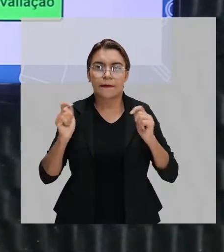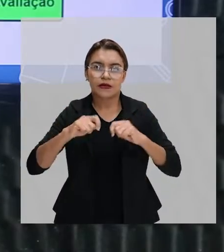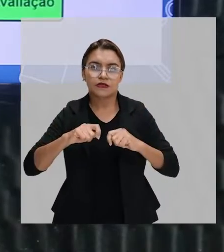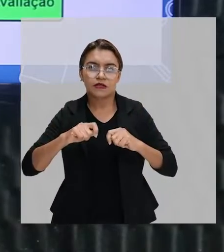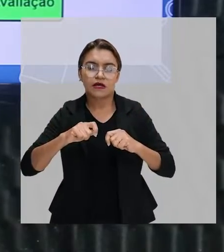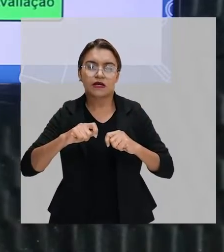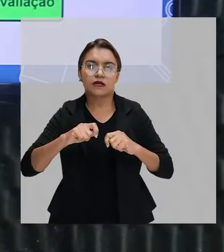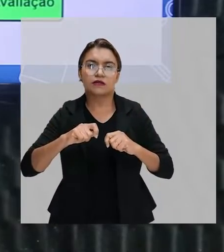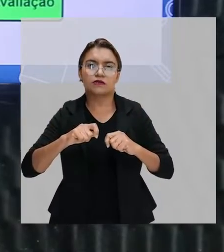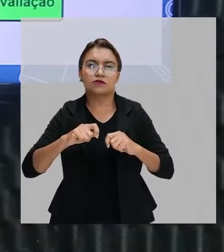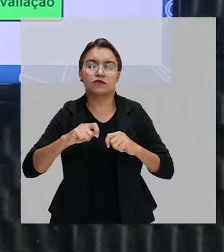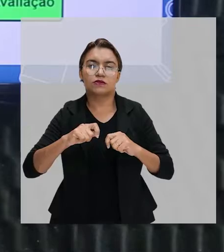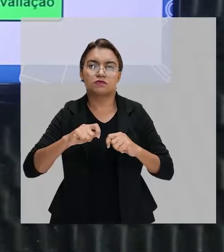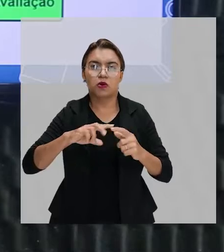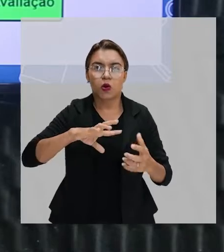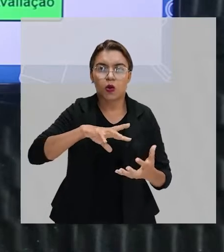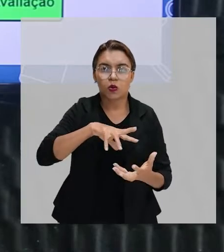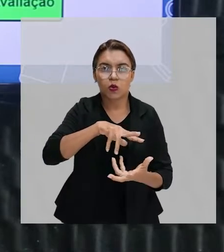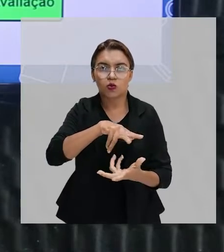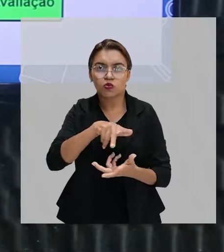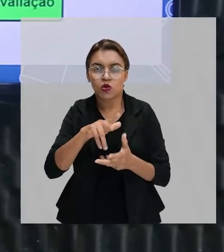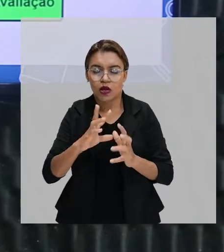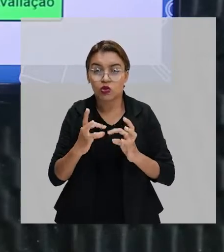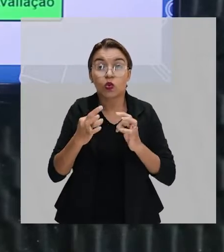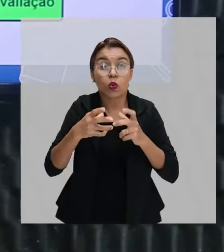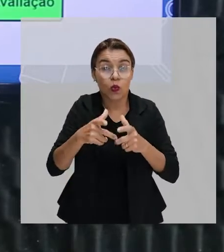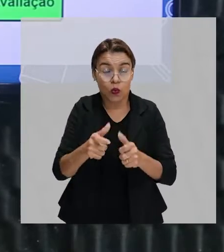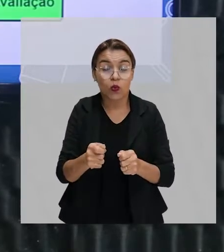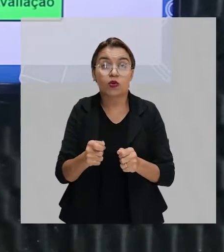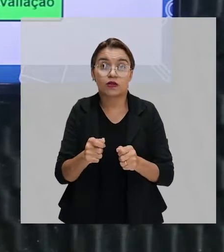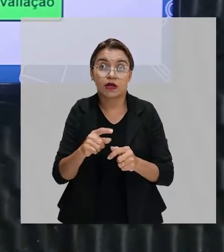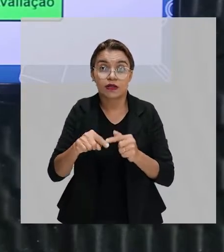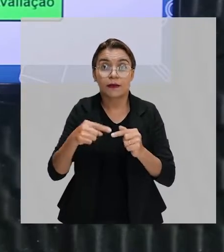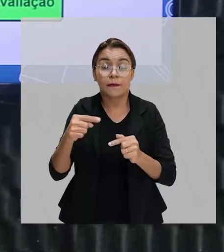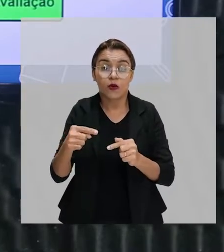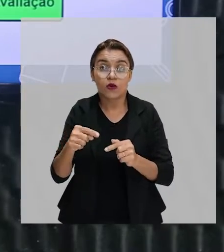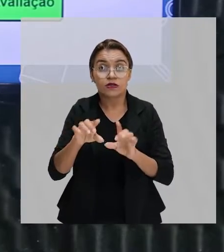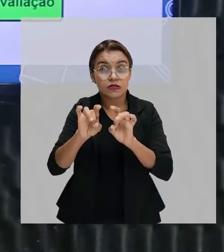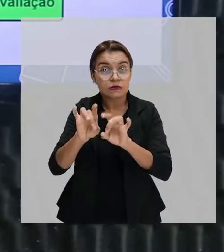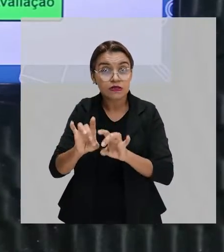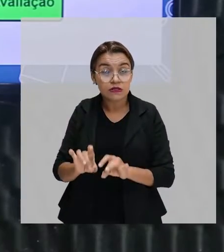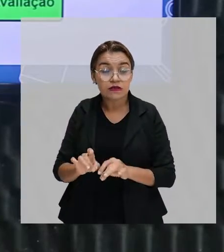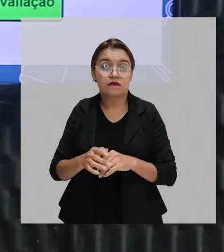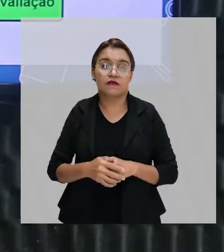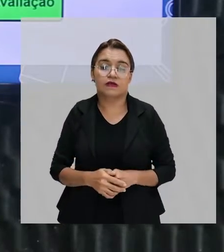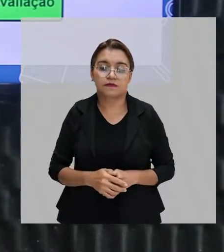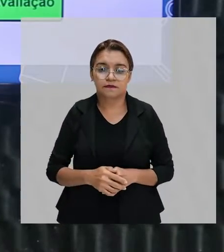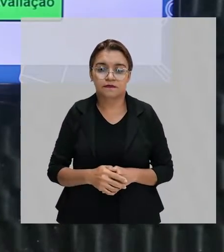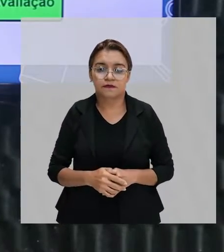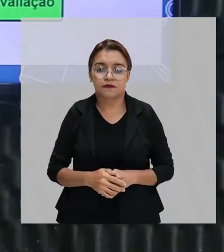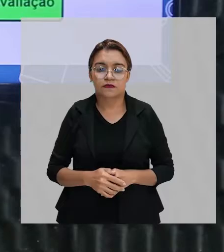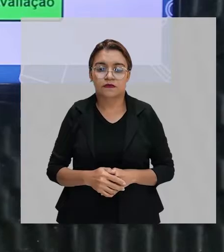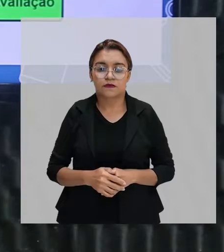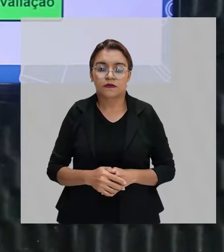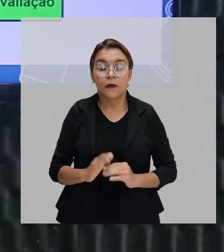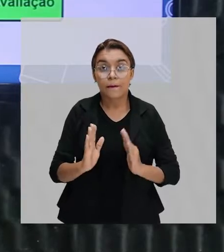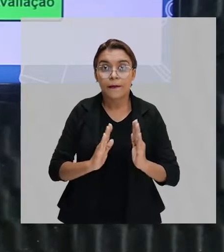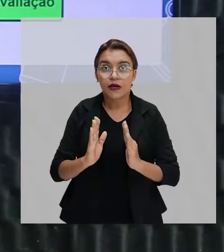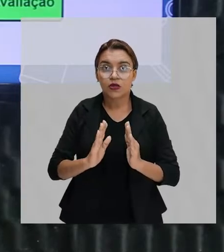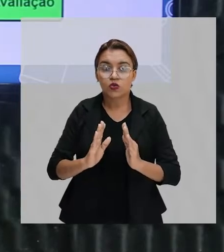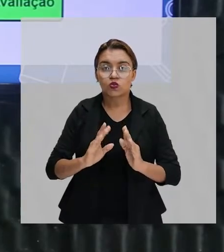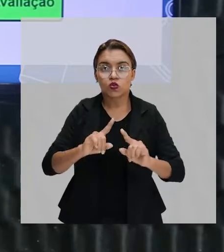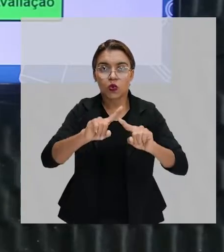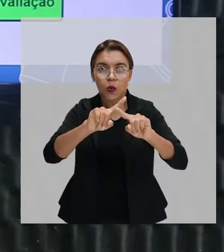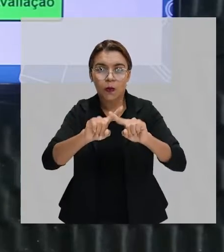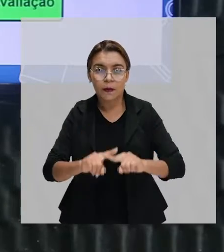depois das específicas e o período competitivo é a que esta quando um atleta ele tem que